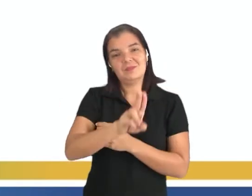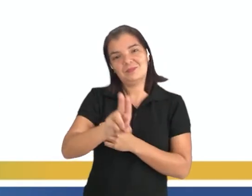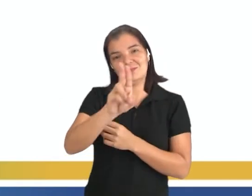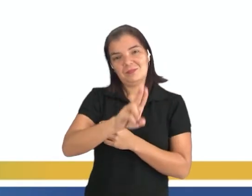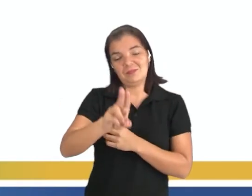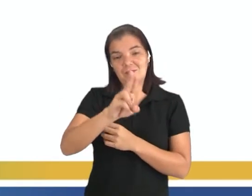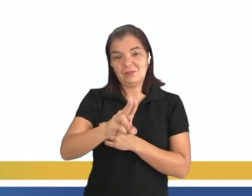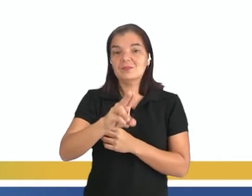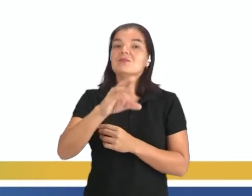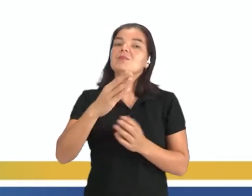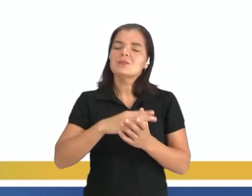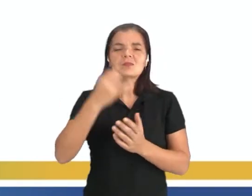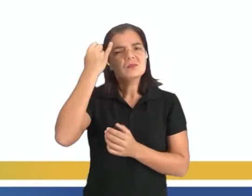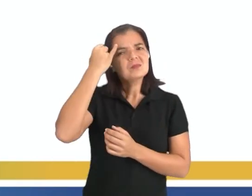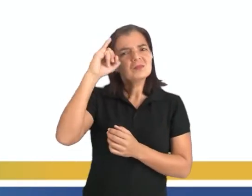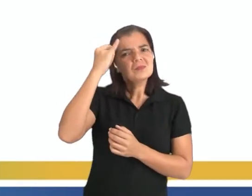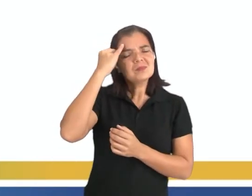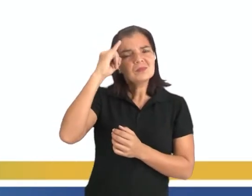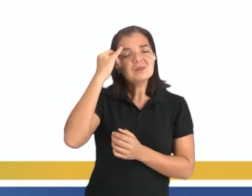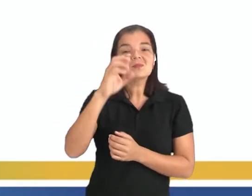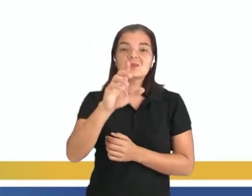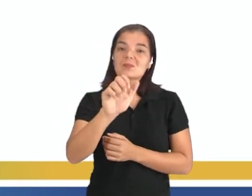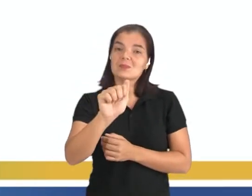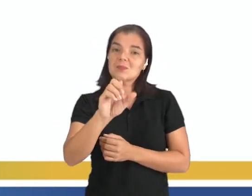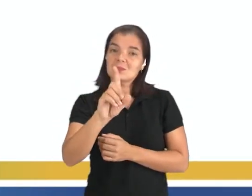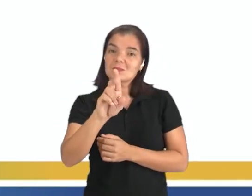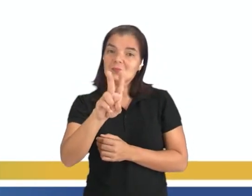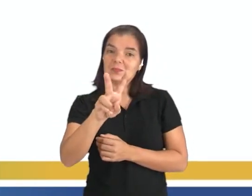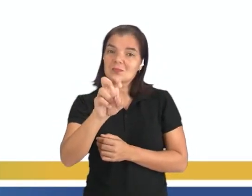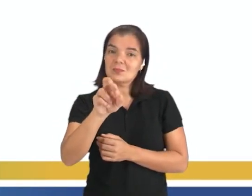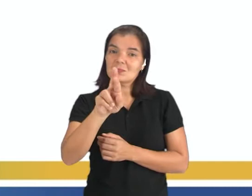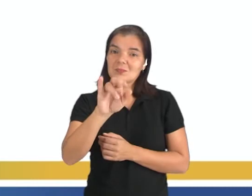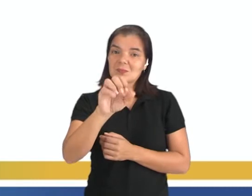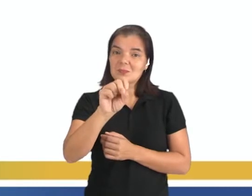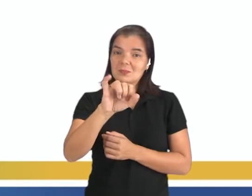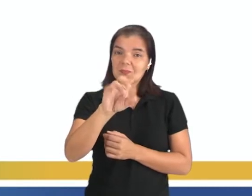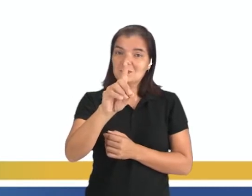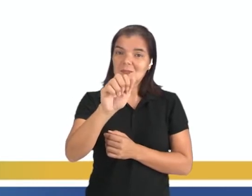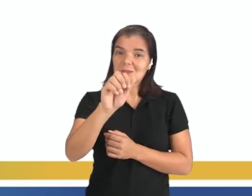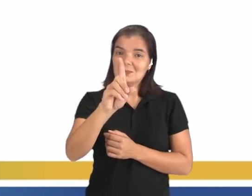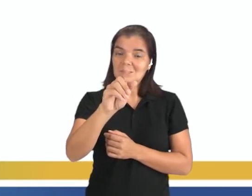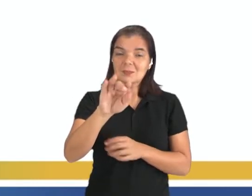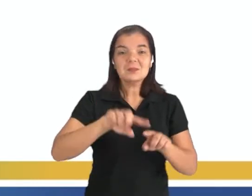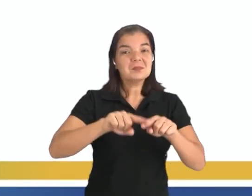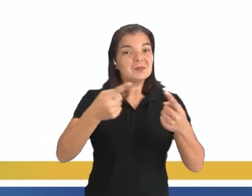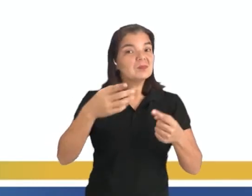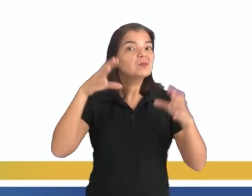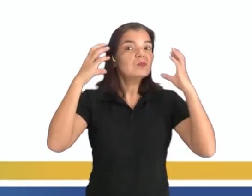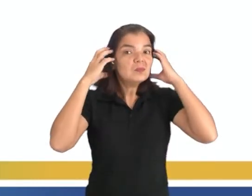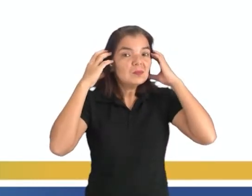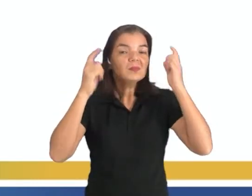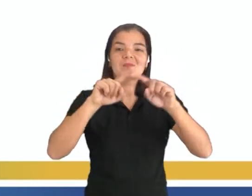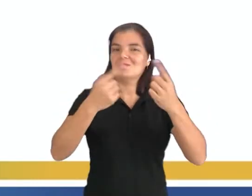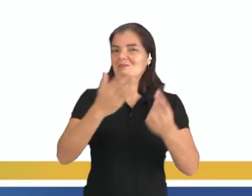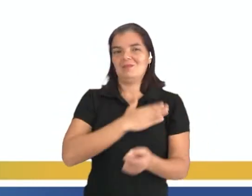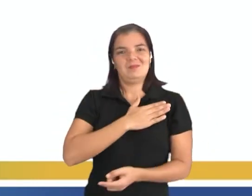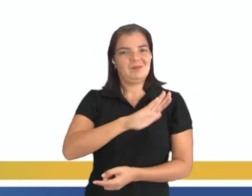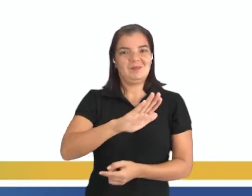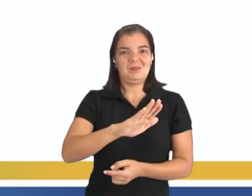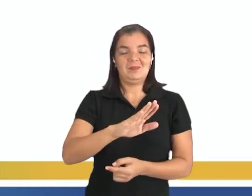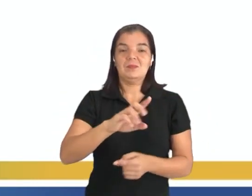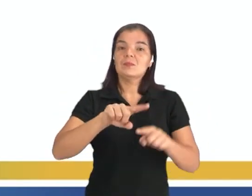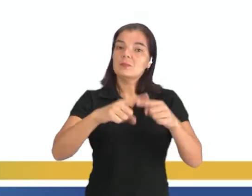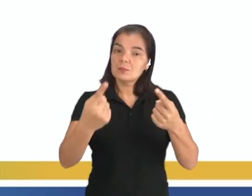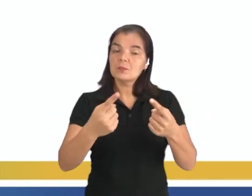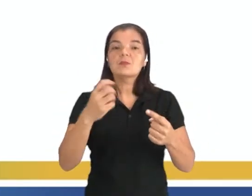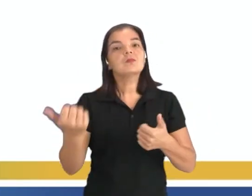uma conjunção que dá a ideia de adversidade, né? Ele diz que ouve, mas ele não gosta, certo? O mais, ele pode ter